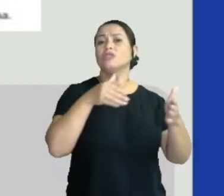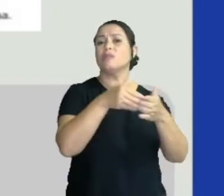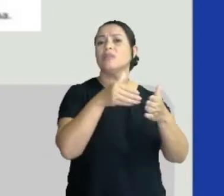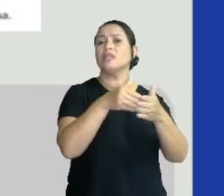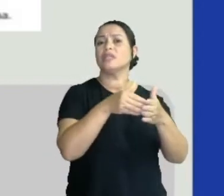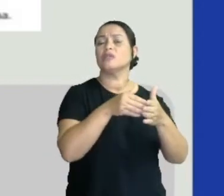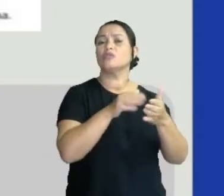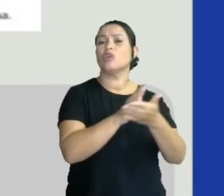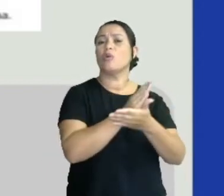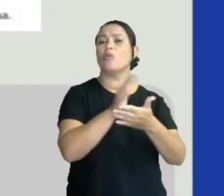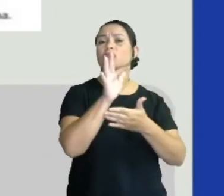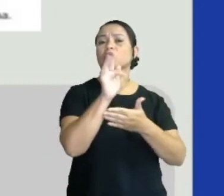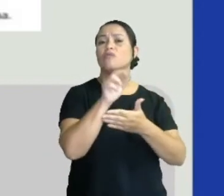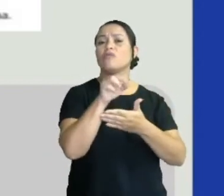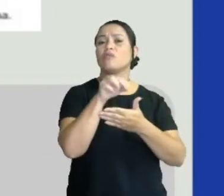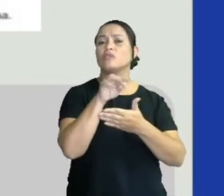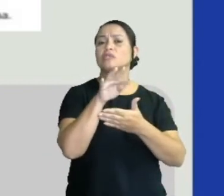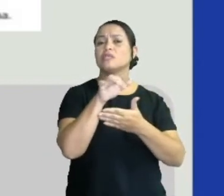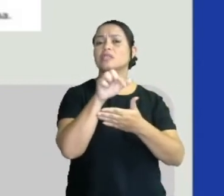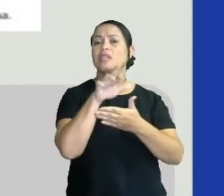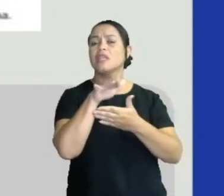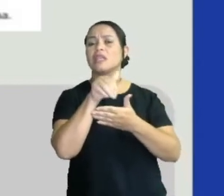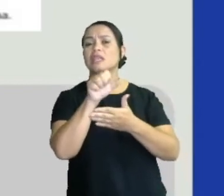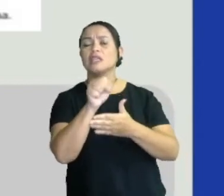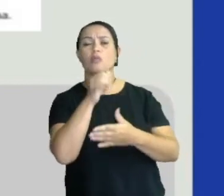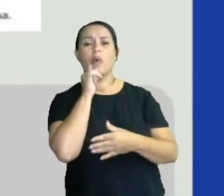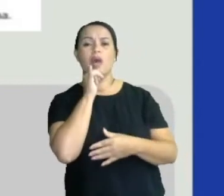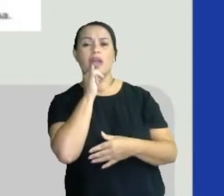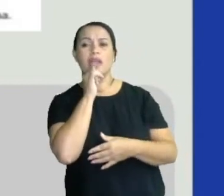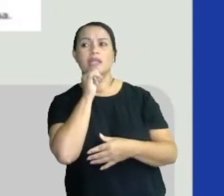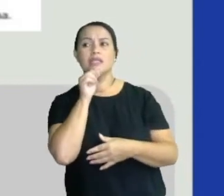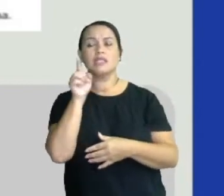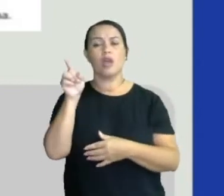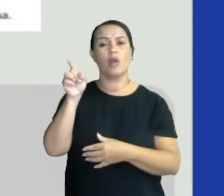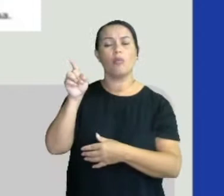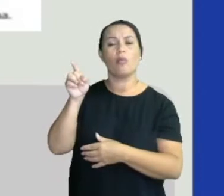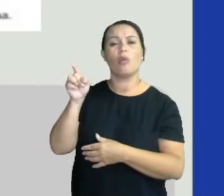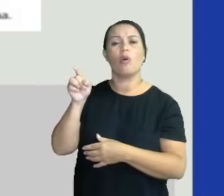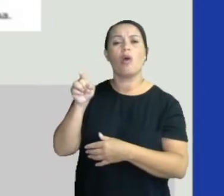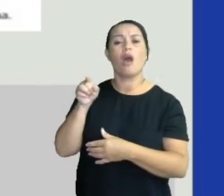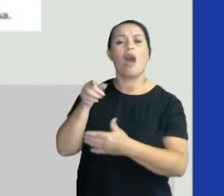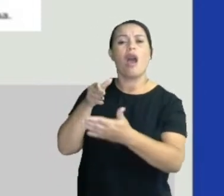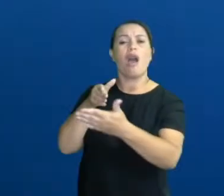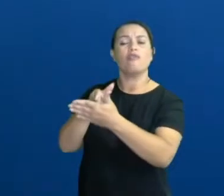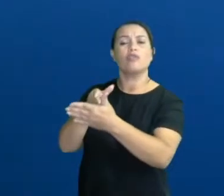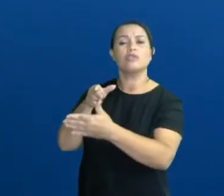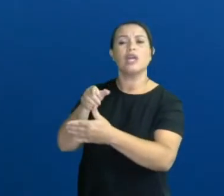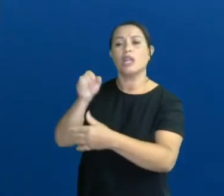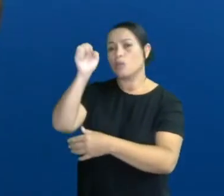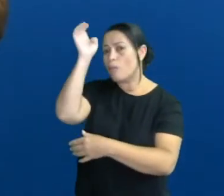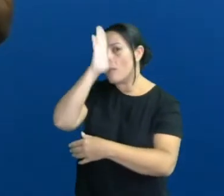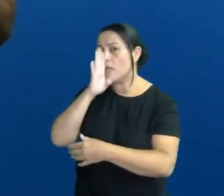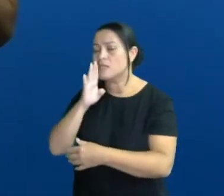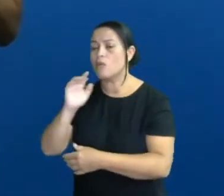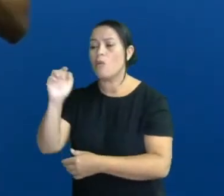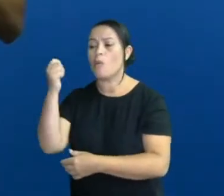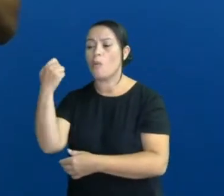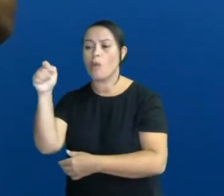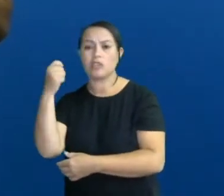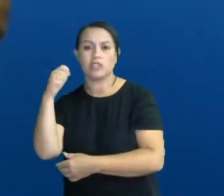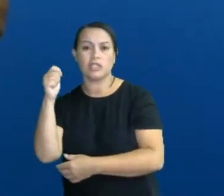que hoje nós conhecemos, a fronteira do Brasil com a Argentina, a fronteira do